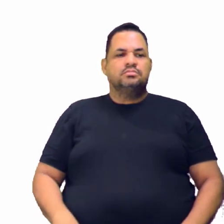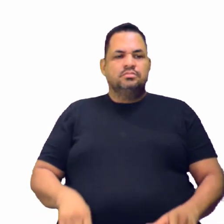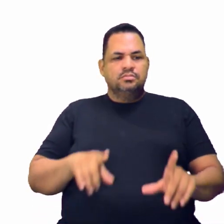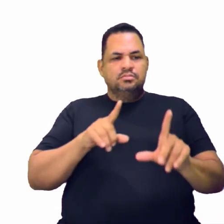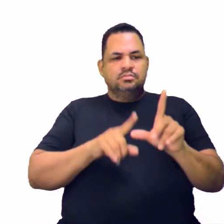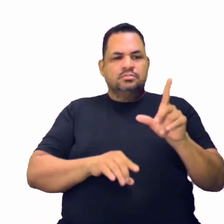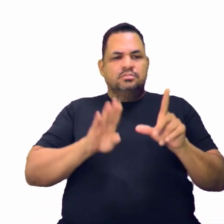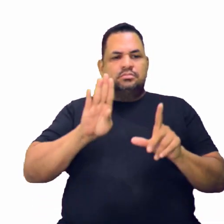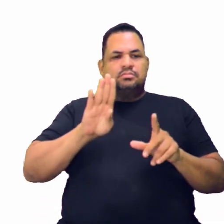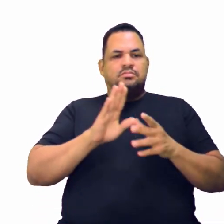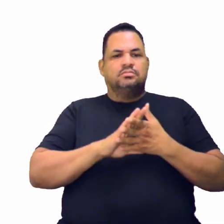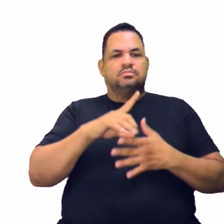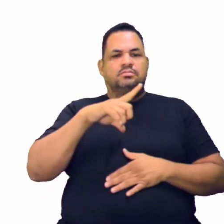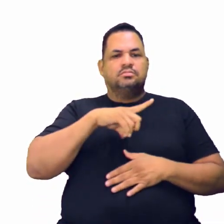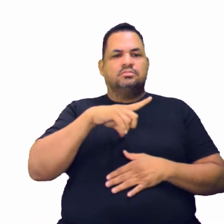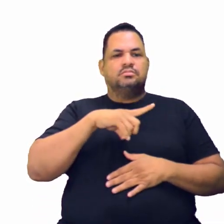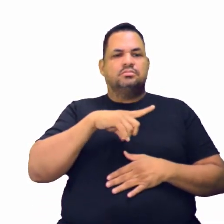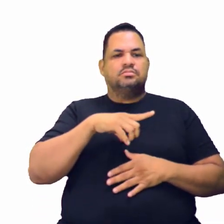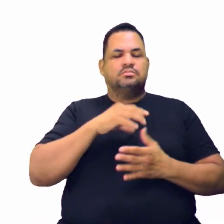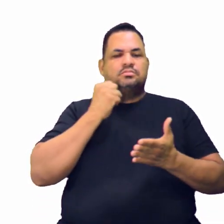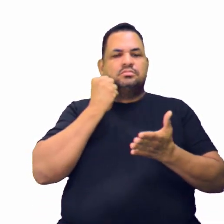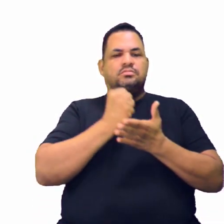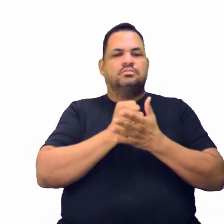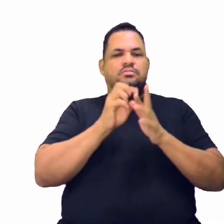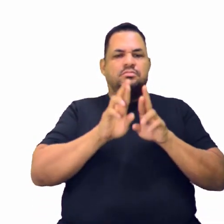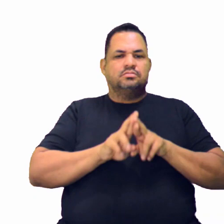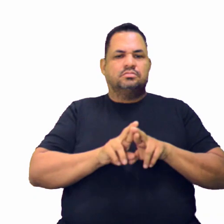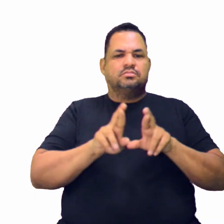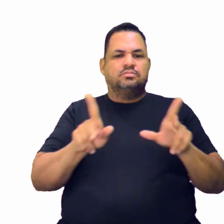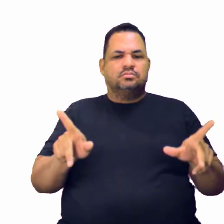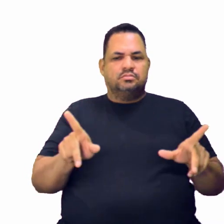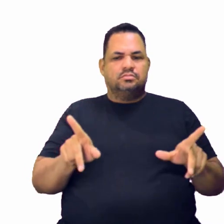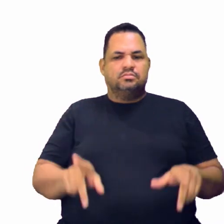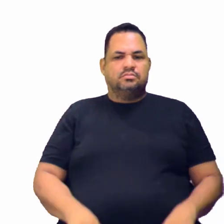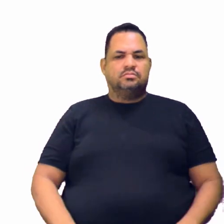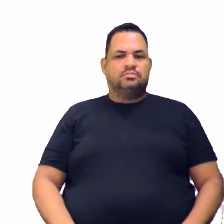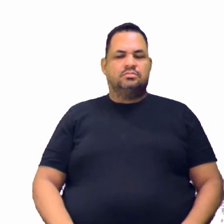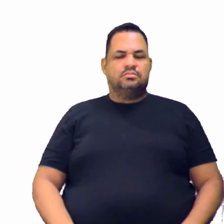gabarito letra B, a existência é marcada por